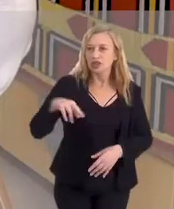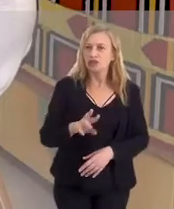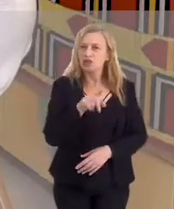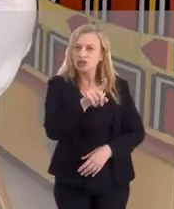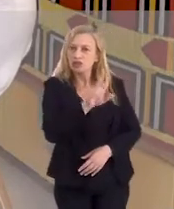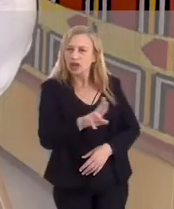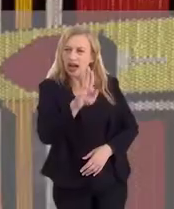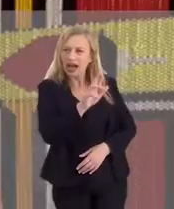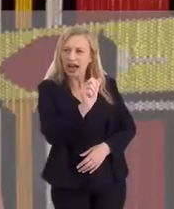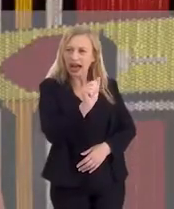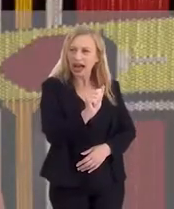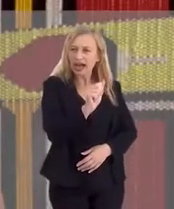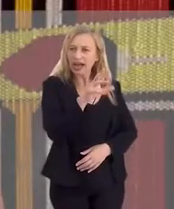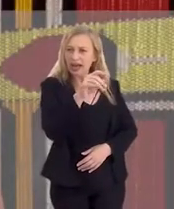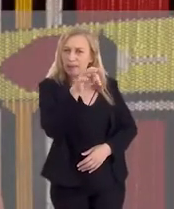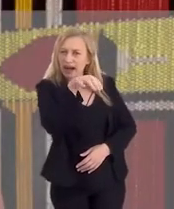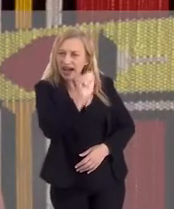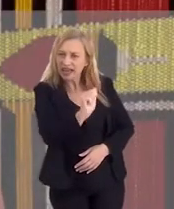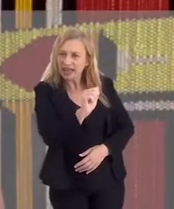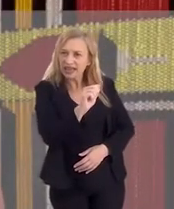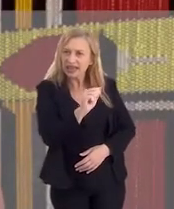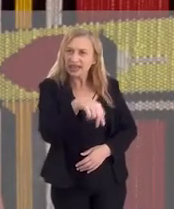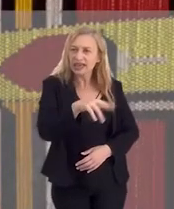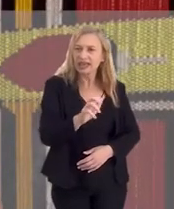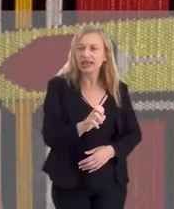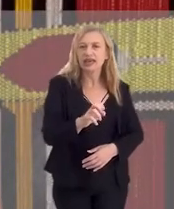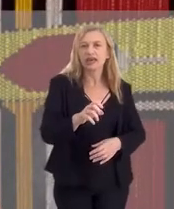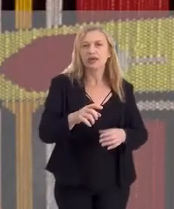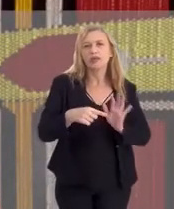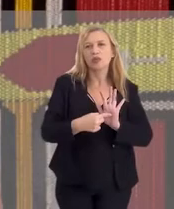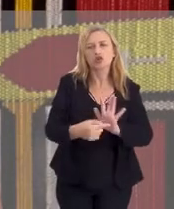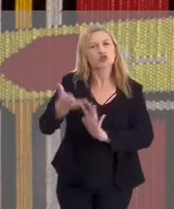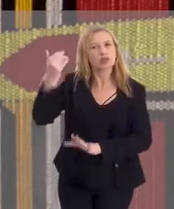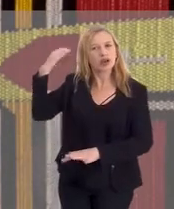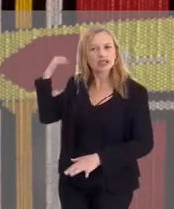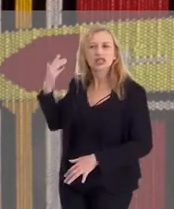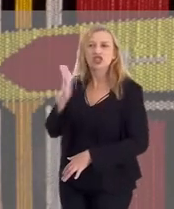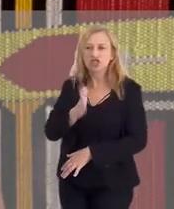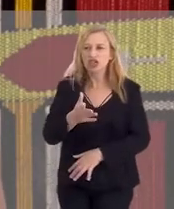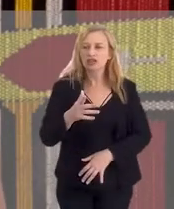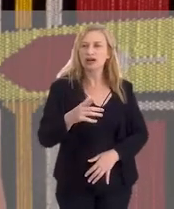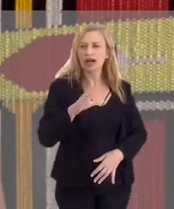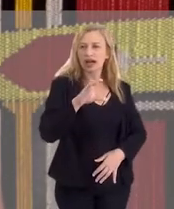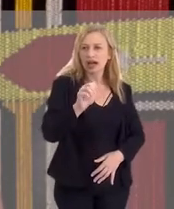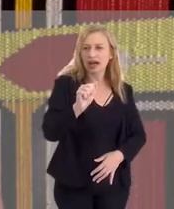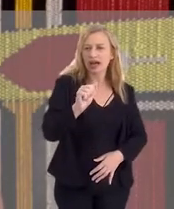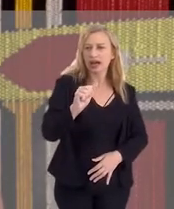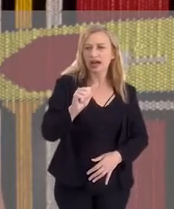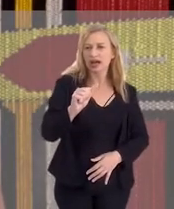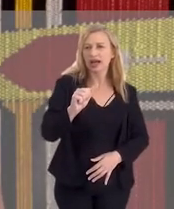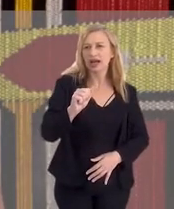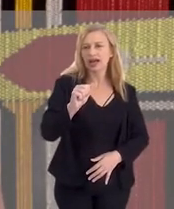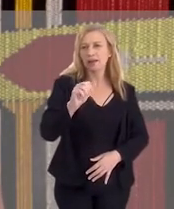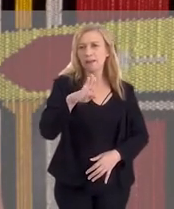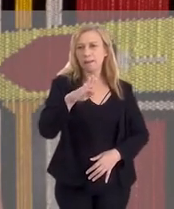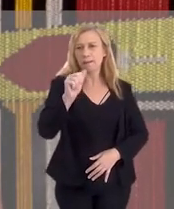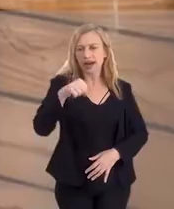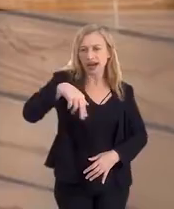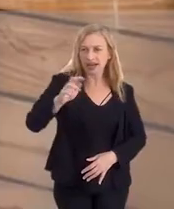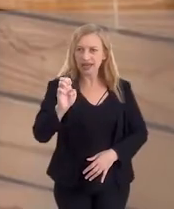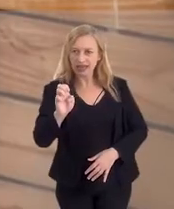usam atabaques? A história dos atabaques, ela remete ao passado, né? Nós já tínhamos atabaques quando os europeus chegaram